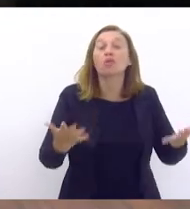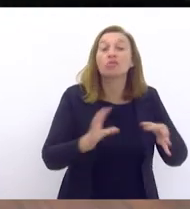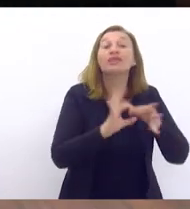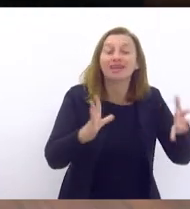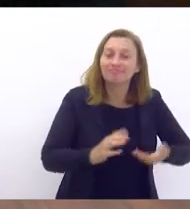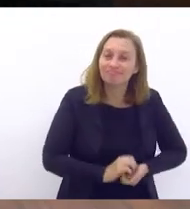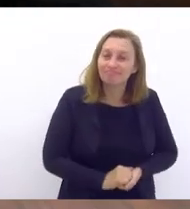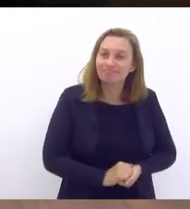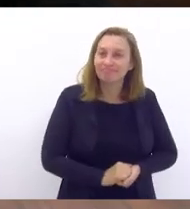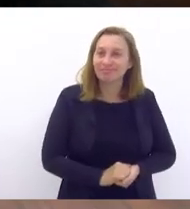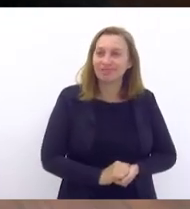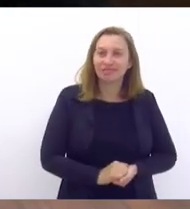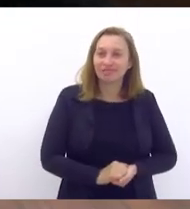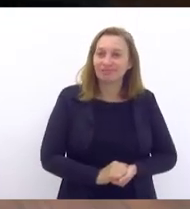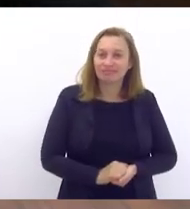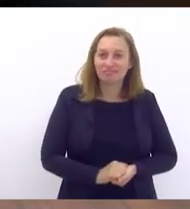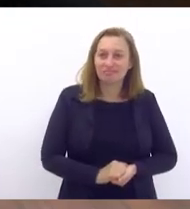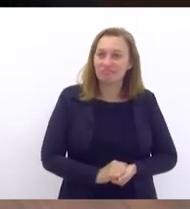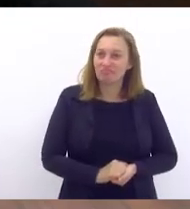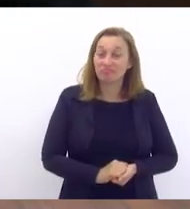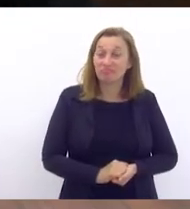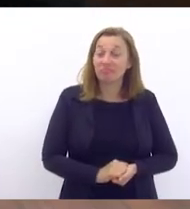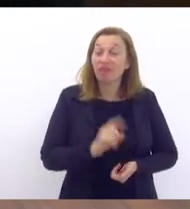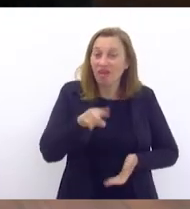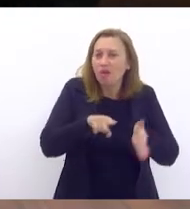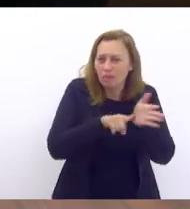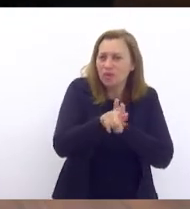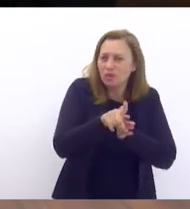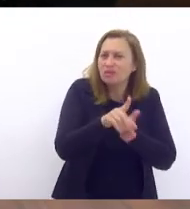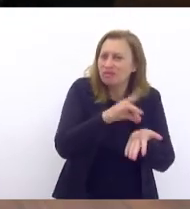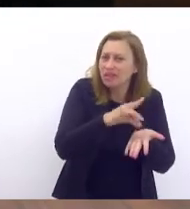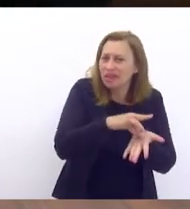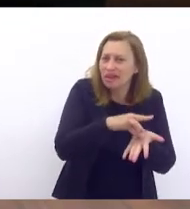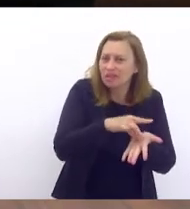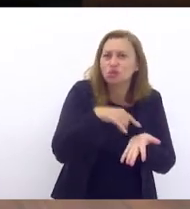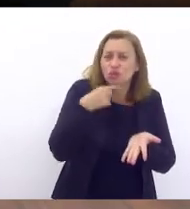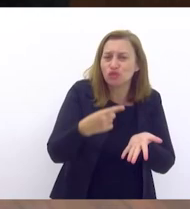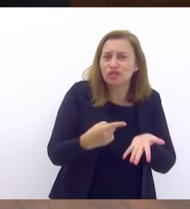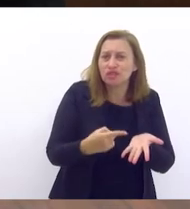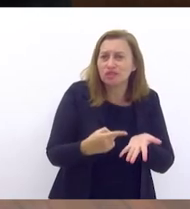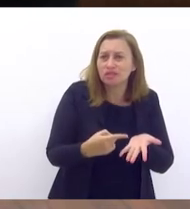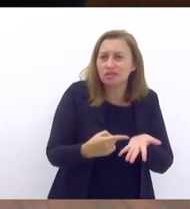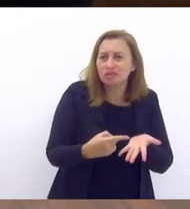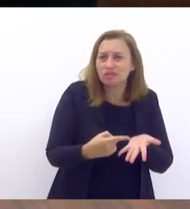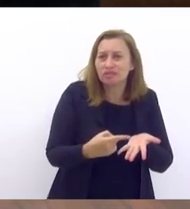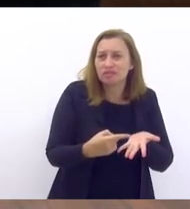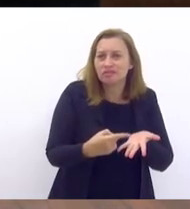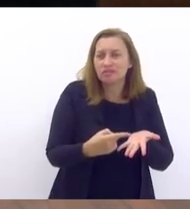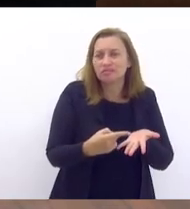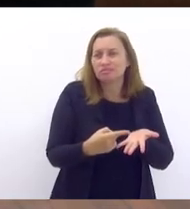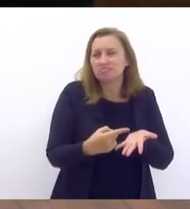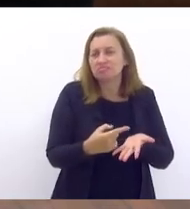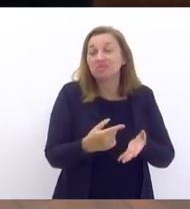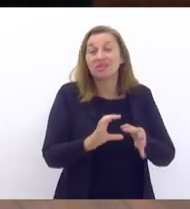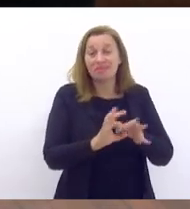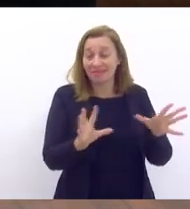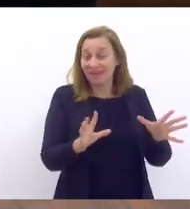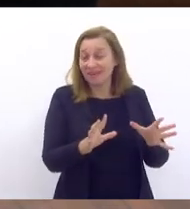liberdade? É uma pergunta mesmo, é uma dúvida. Qual é a liberdade que esse ser humano